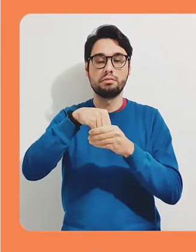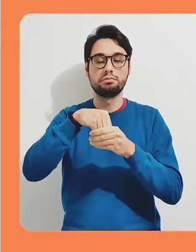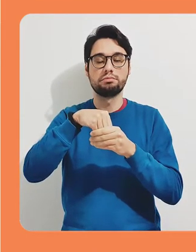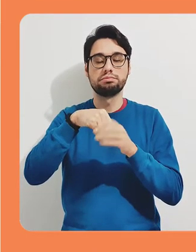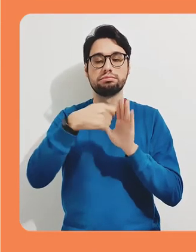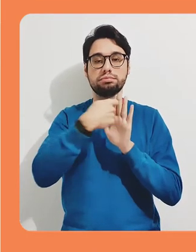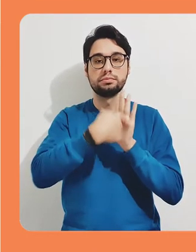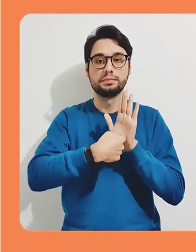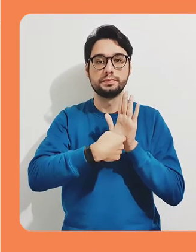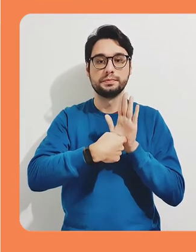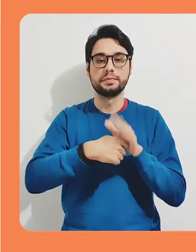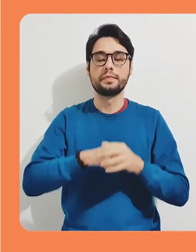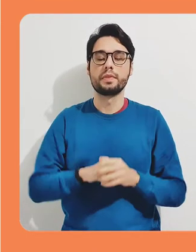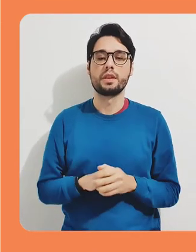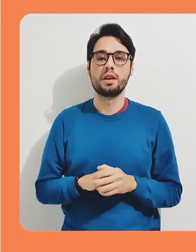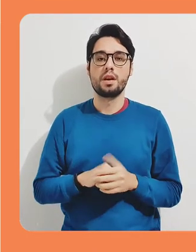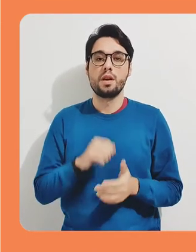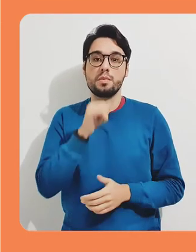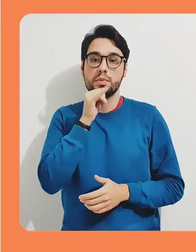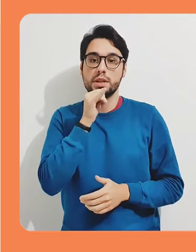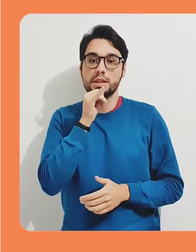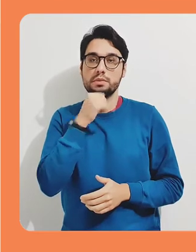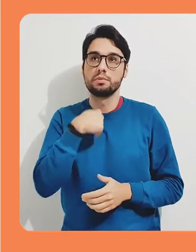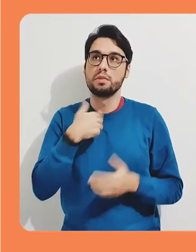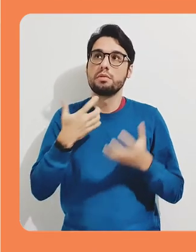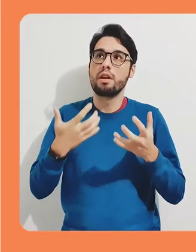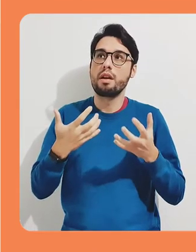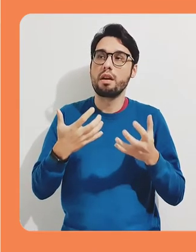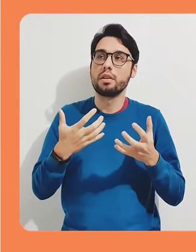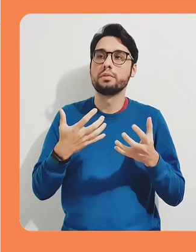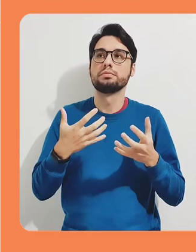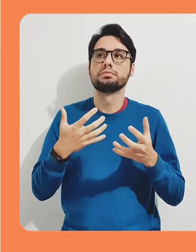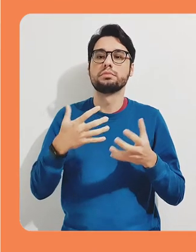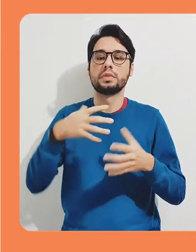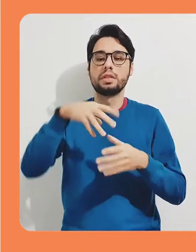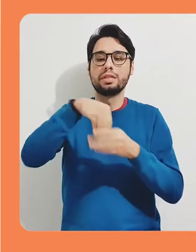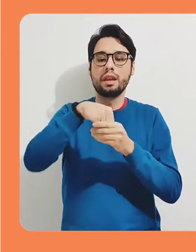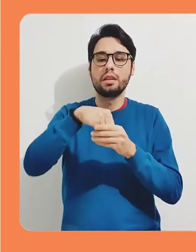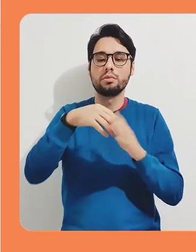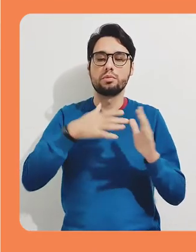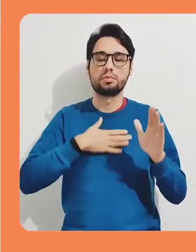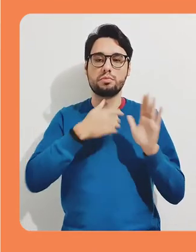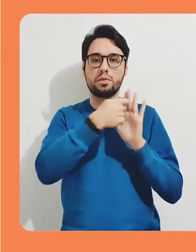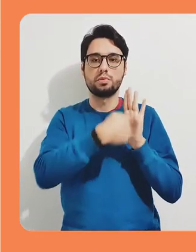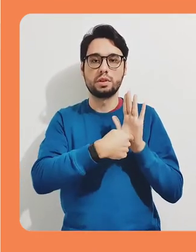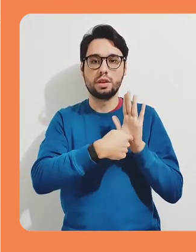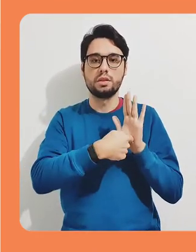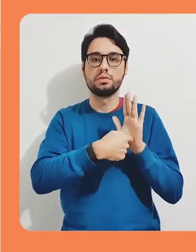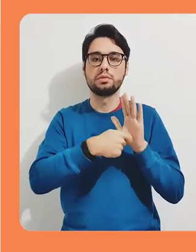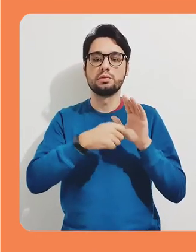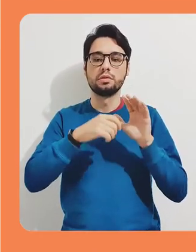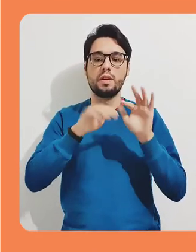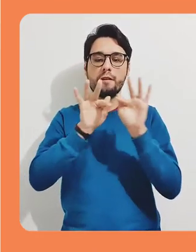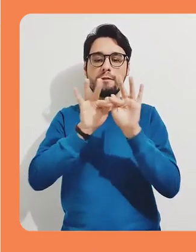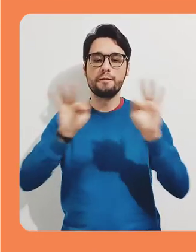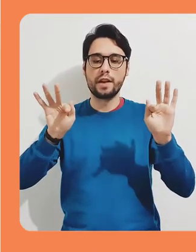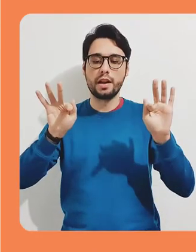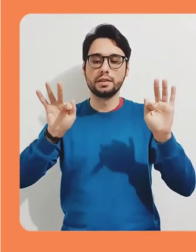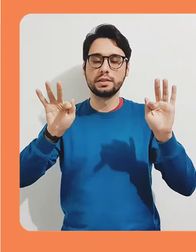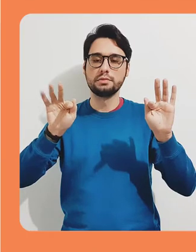três botões são botões de criação de links para um determinado espaço. Então, se eu